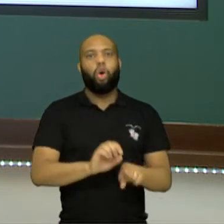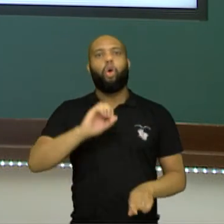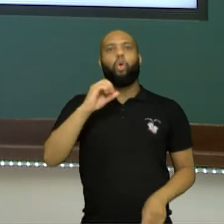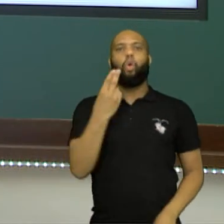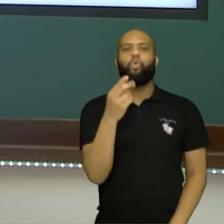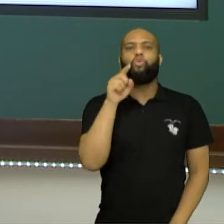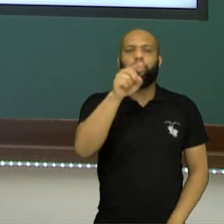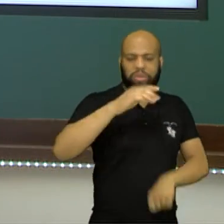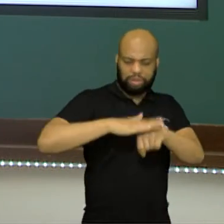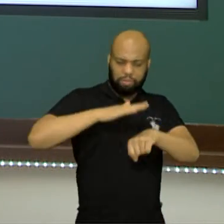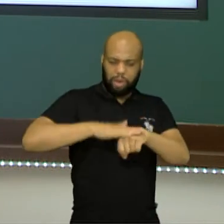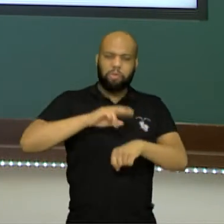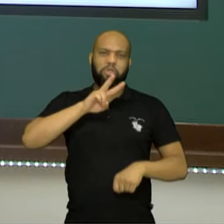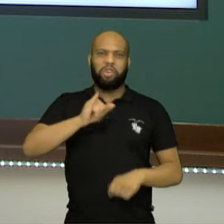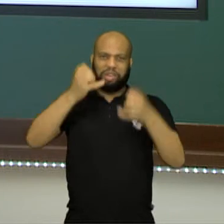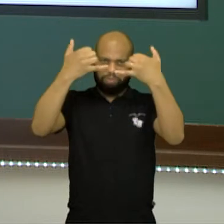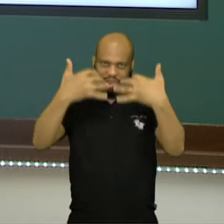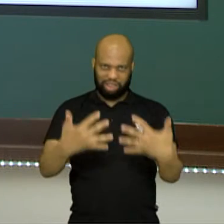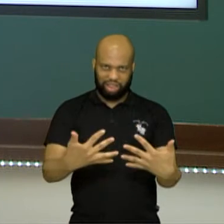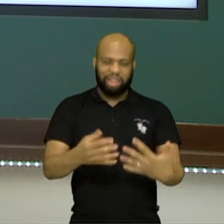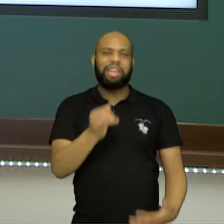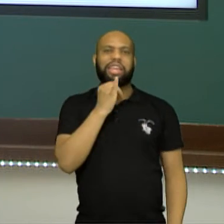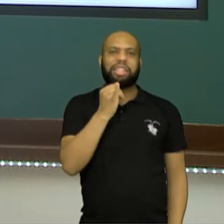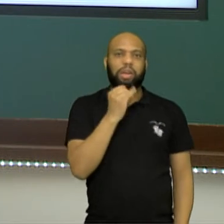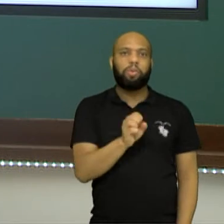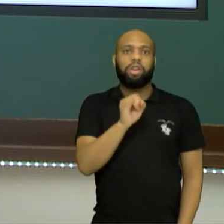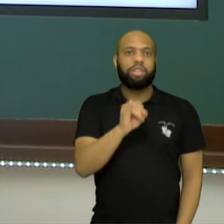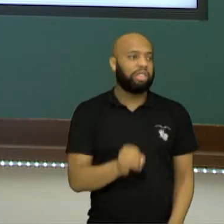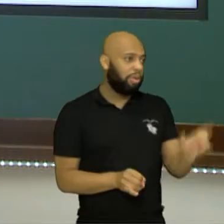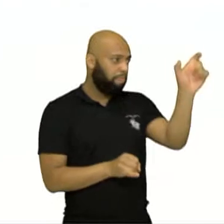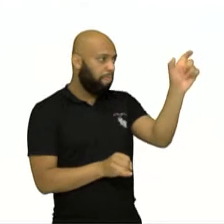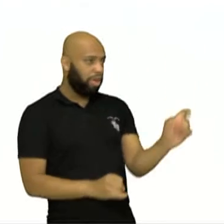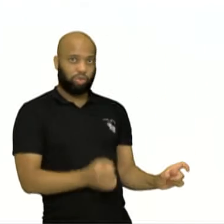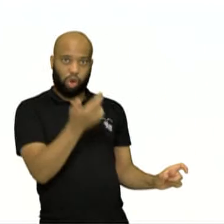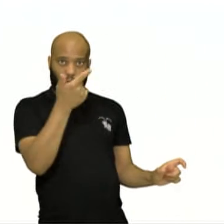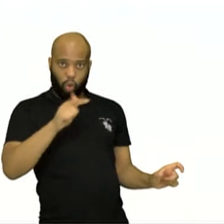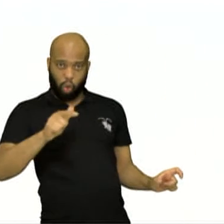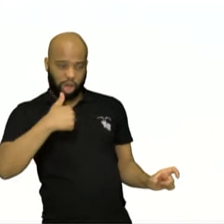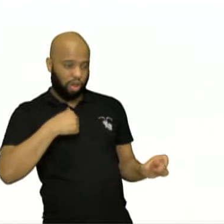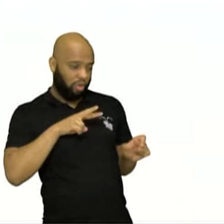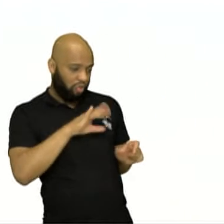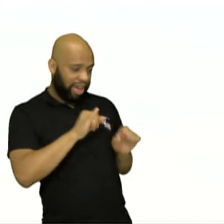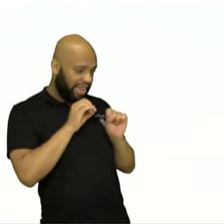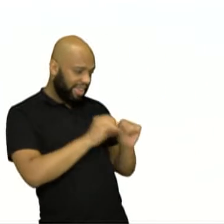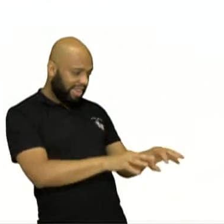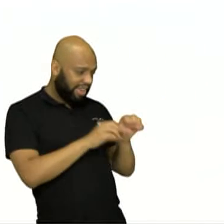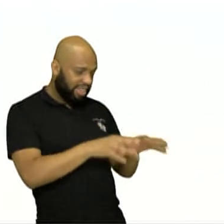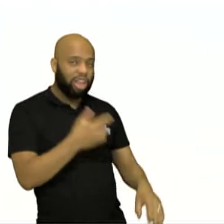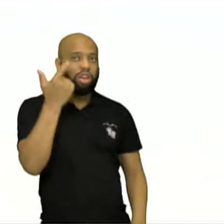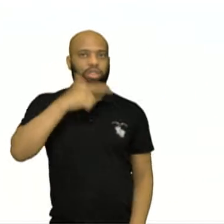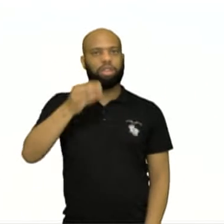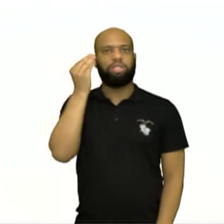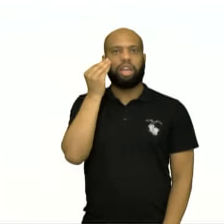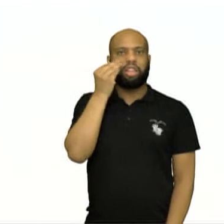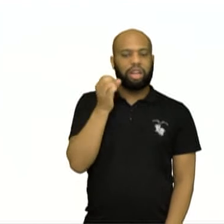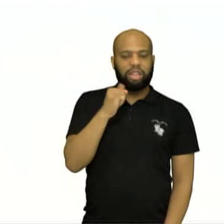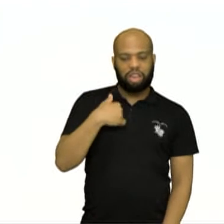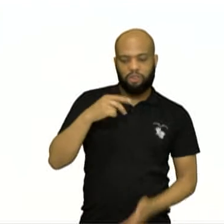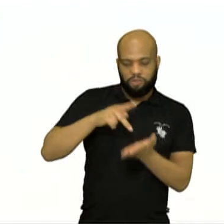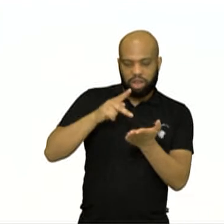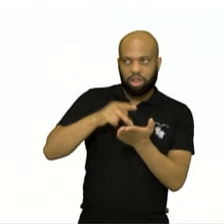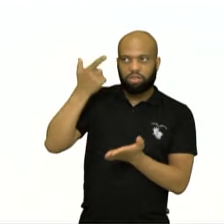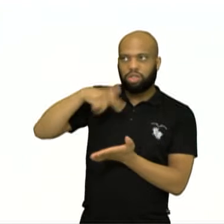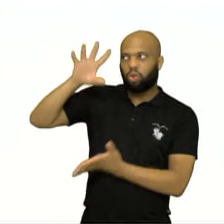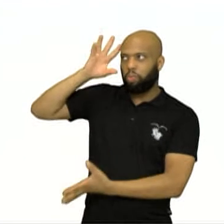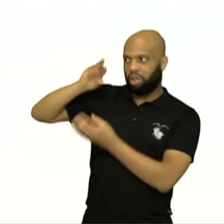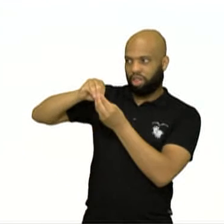com bastante gente. É quando ensinamos alguém, conseguimos testar se de fato compreendemos um conteúdo.